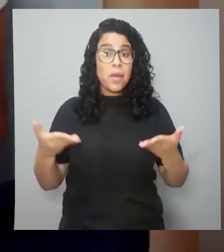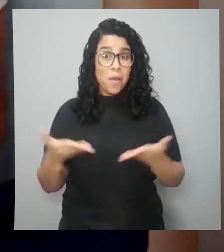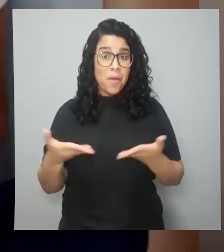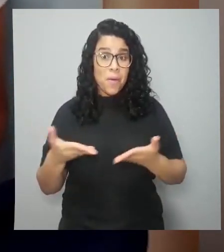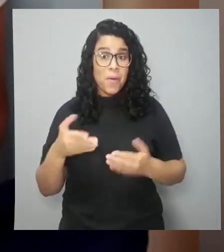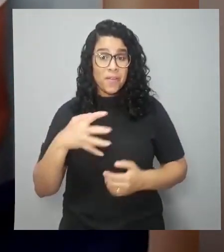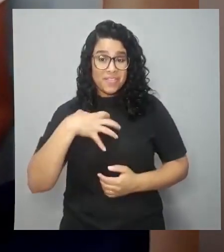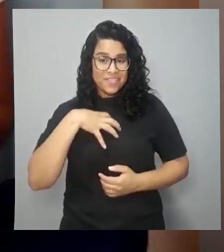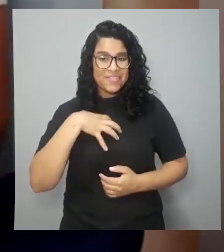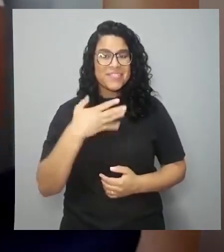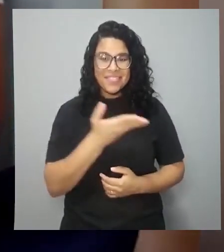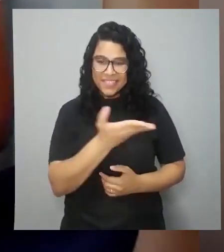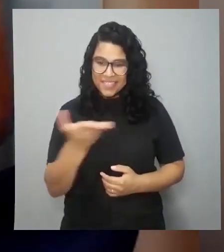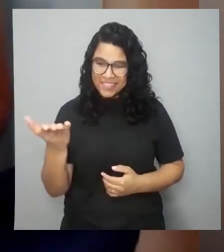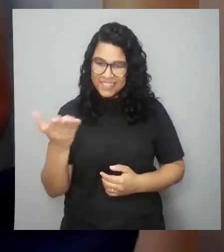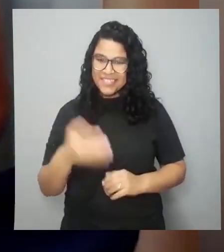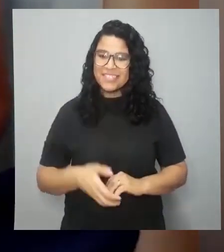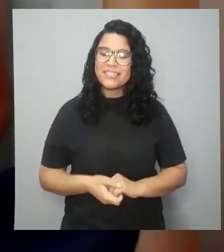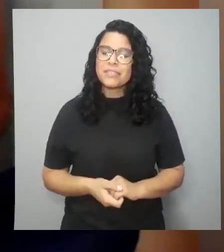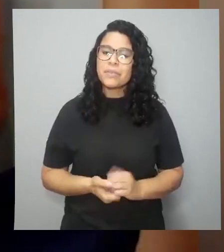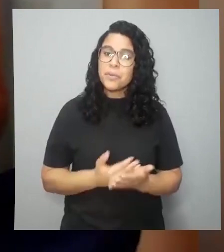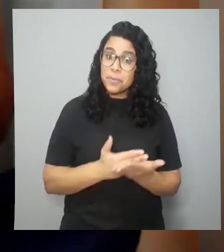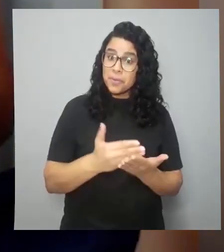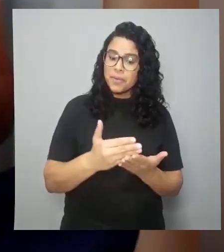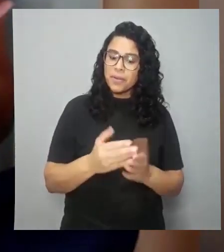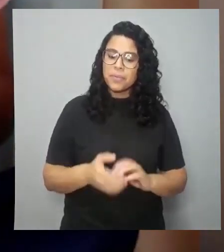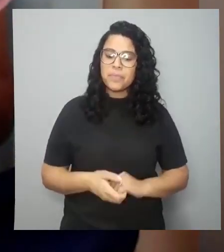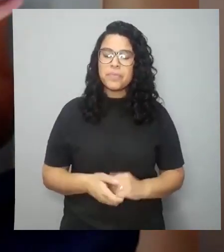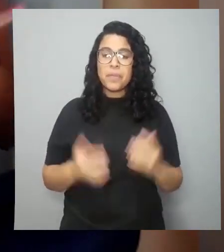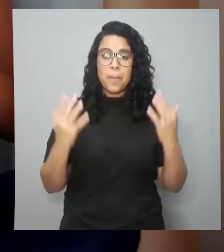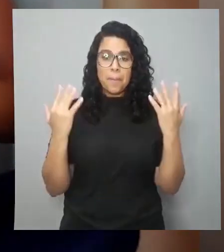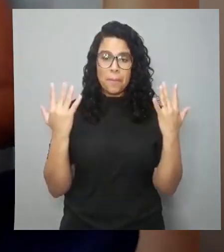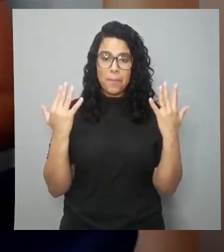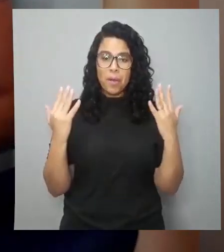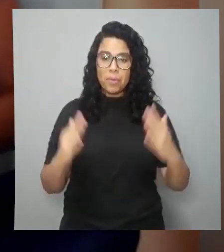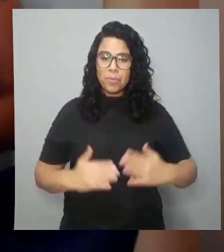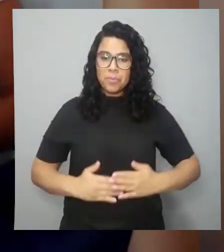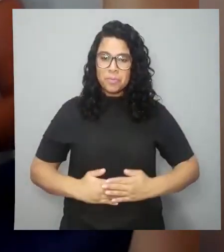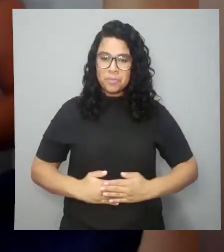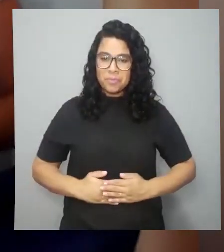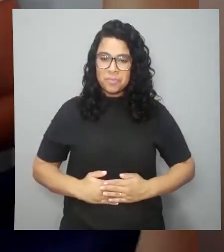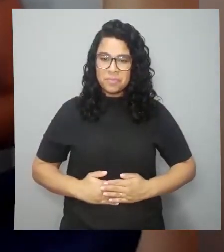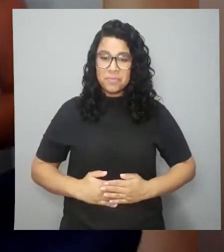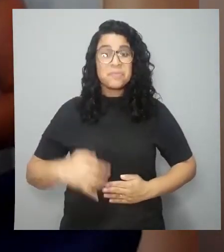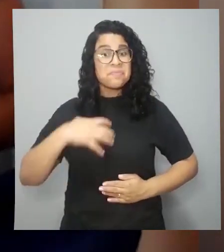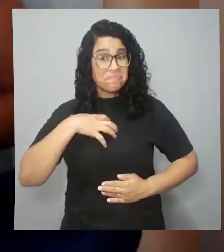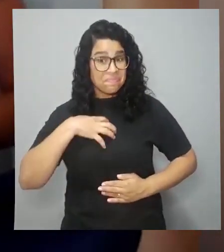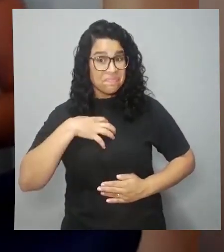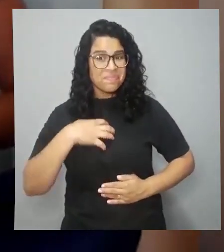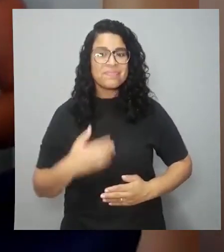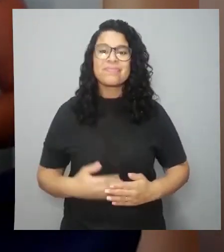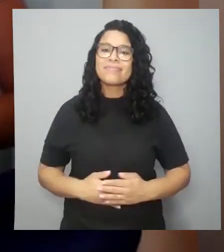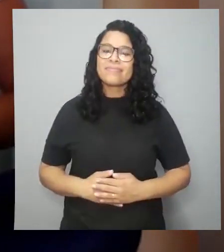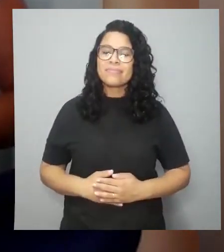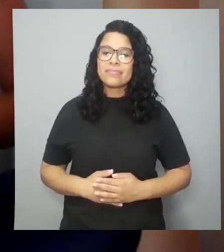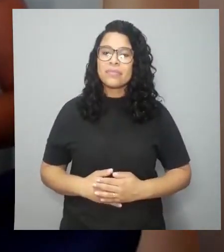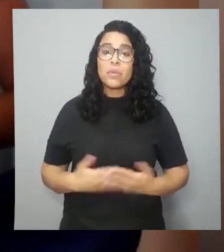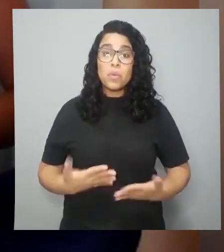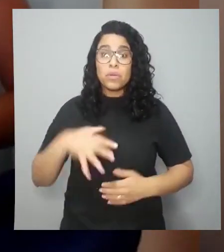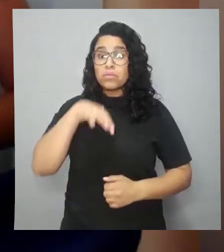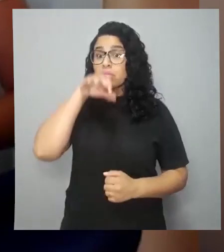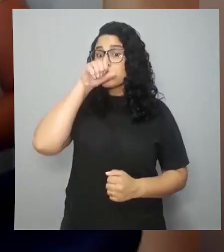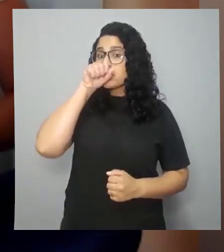Agora é a sua vez. Então vamos começar. Coloque as mãozinhas na barriga. Quando você puxar o